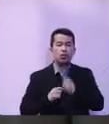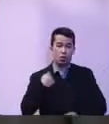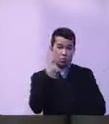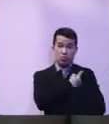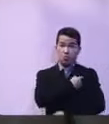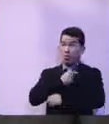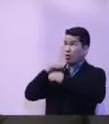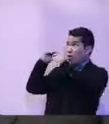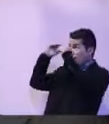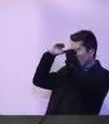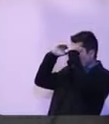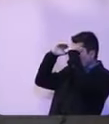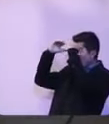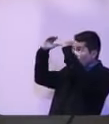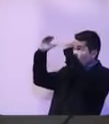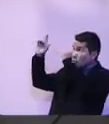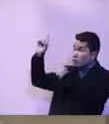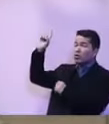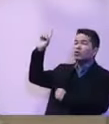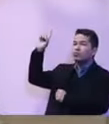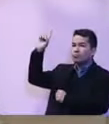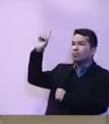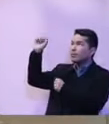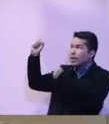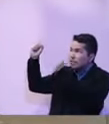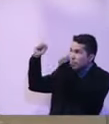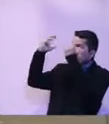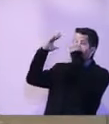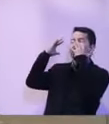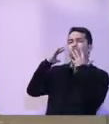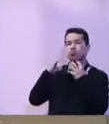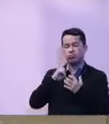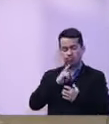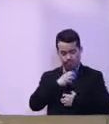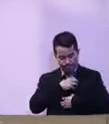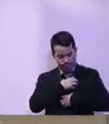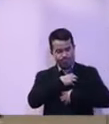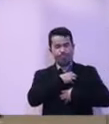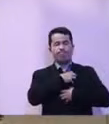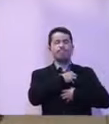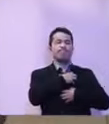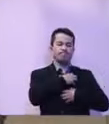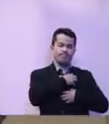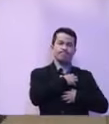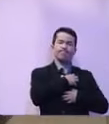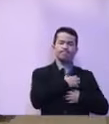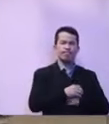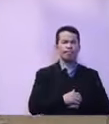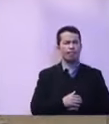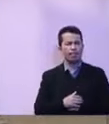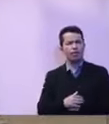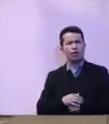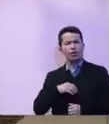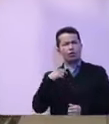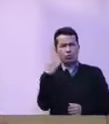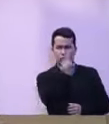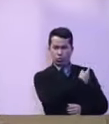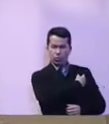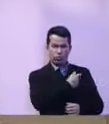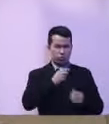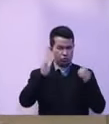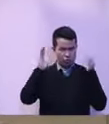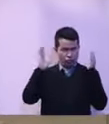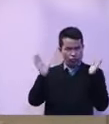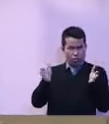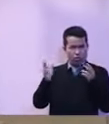é a chave desse tesouro. Nós temos visto que Deus tem aberto a sala do seu